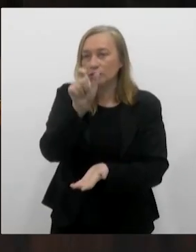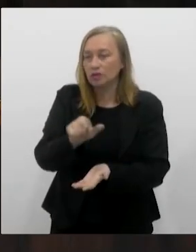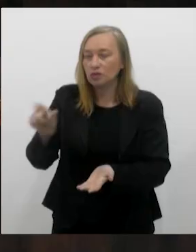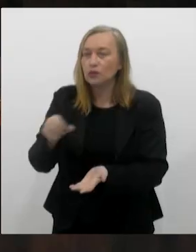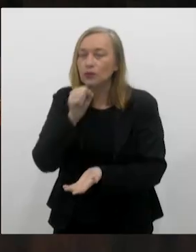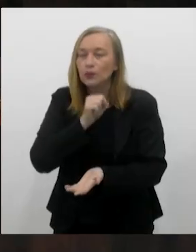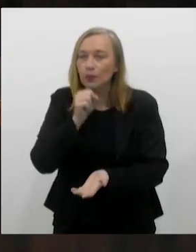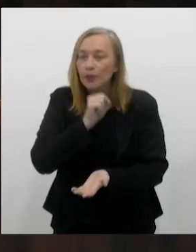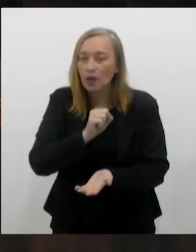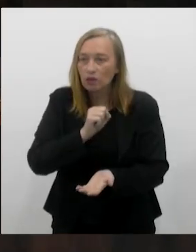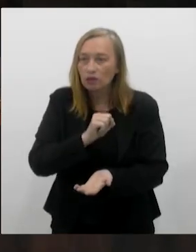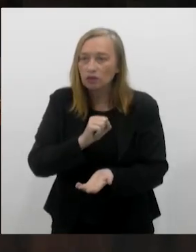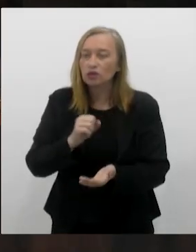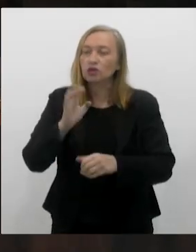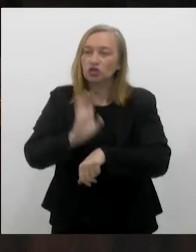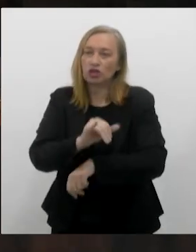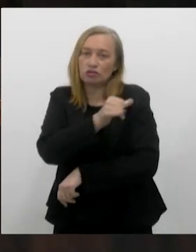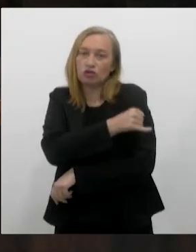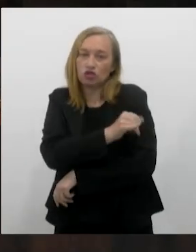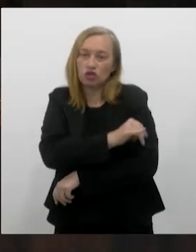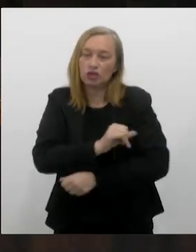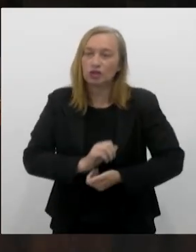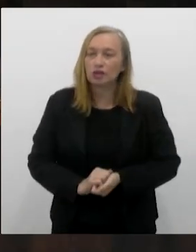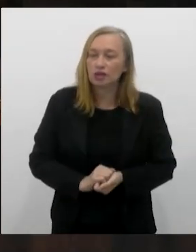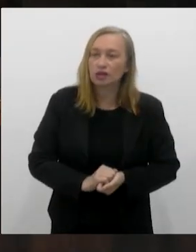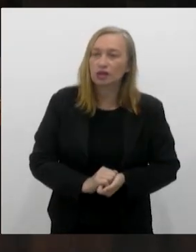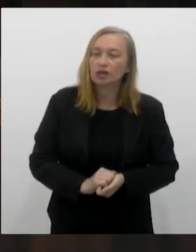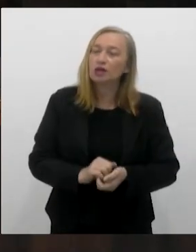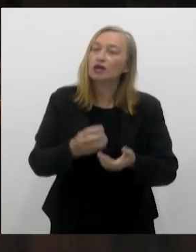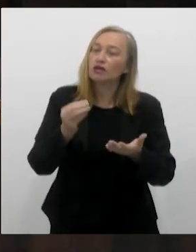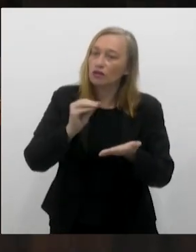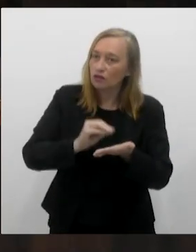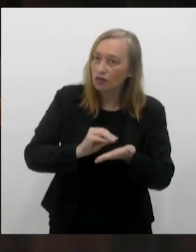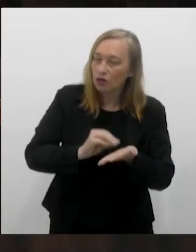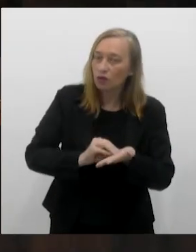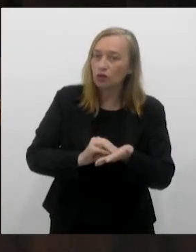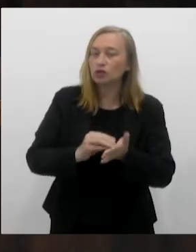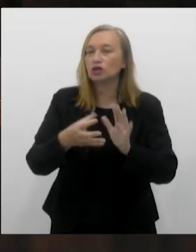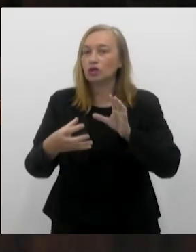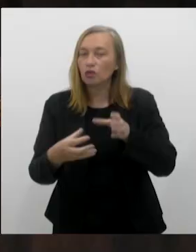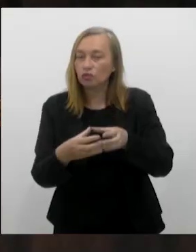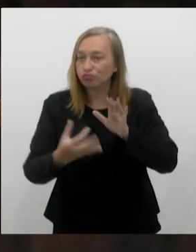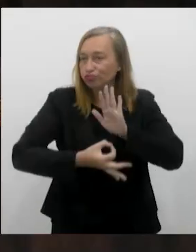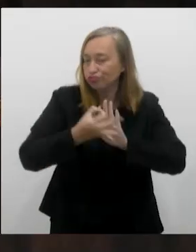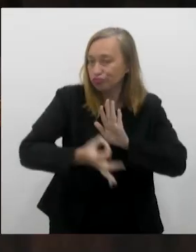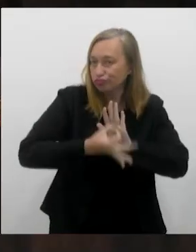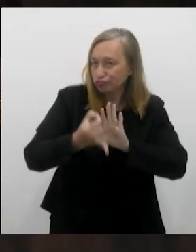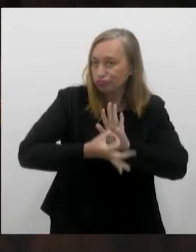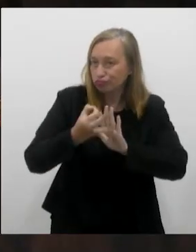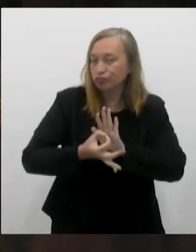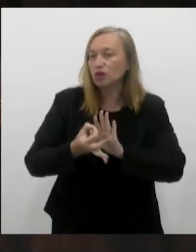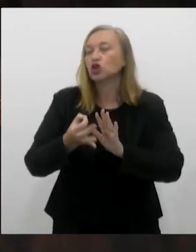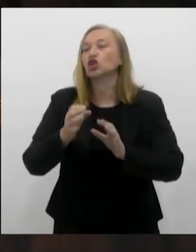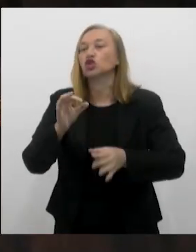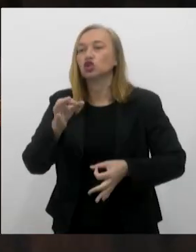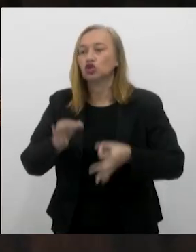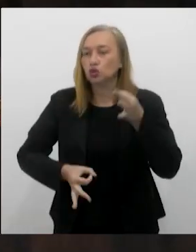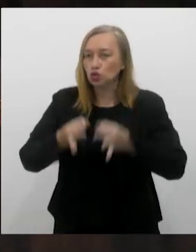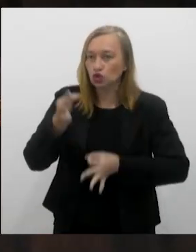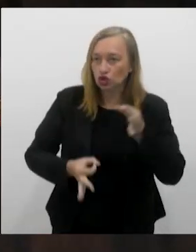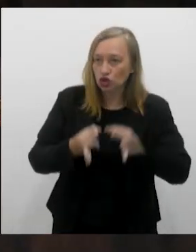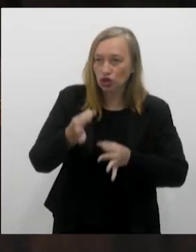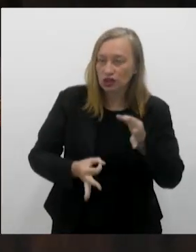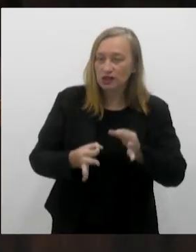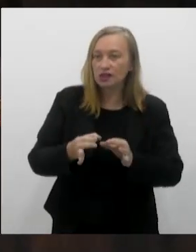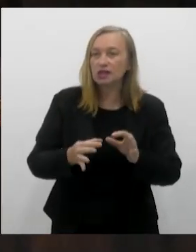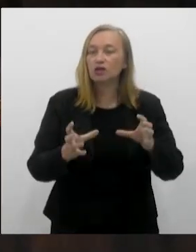IUPs, no âmbito do Estado do Rio de Janeiro, pendente de parecer das Comissões de Constituição e Justiça, de Assuntos de Criança, de Adolescente e do Idoso, e de Saúde, Orçamento,